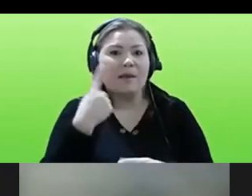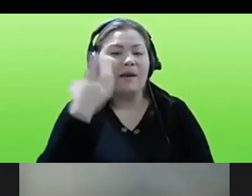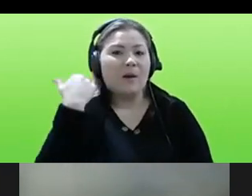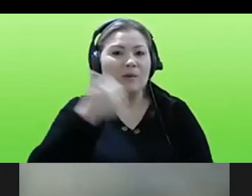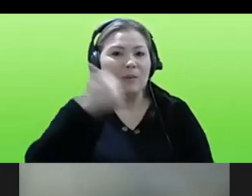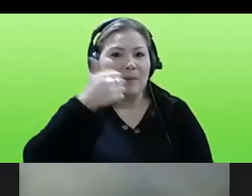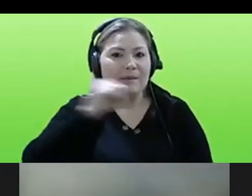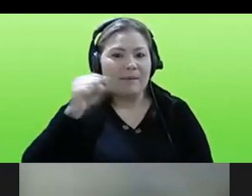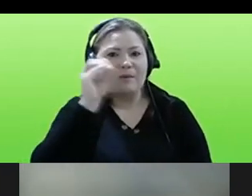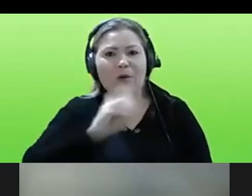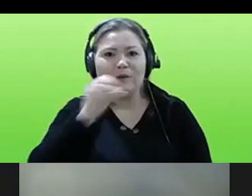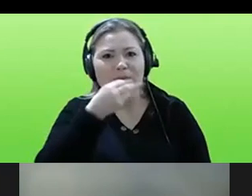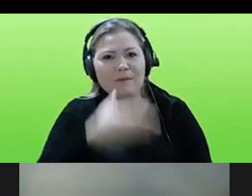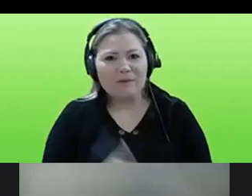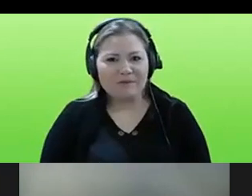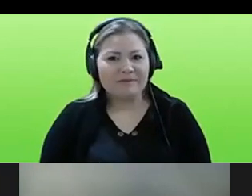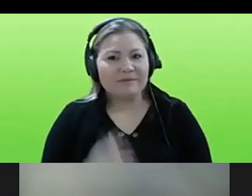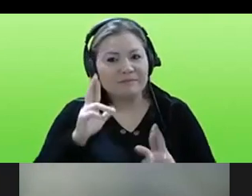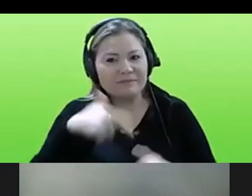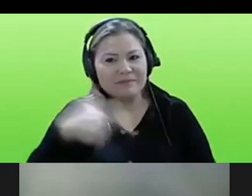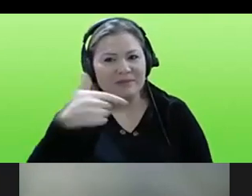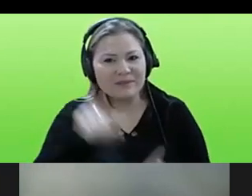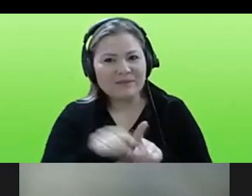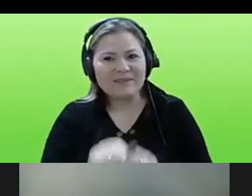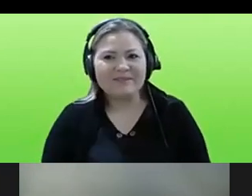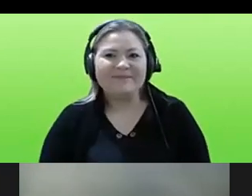Obrigado, César. Lara.